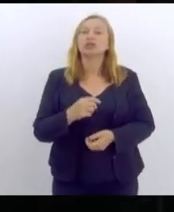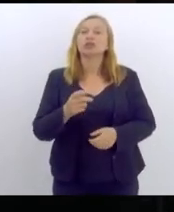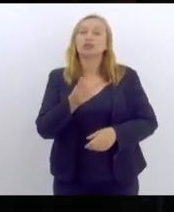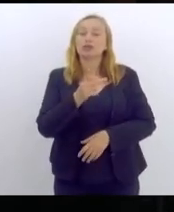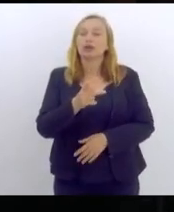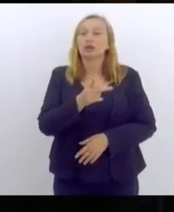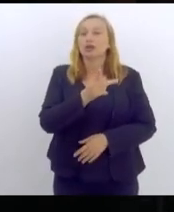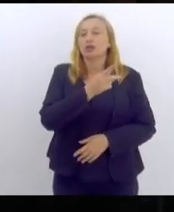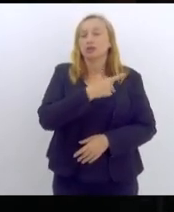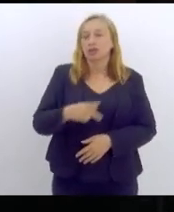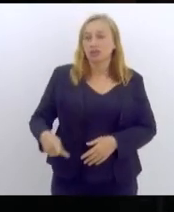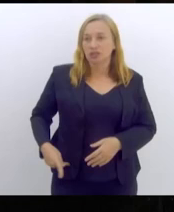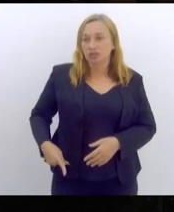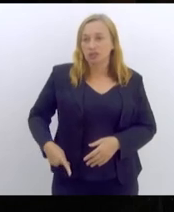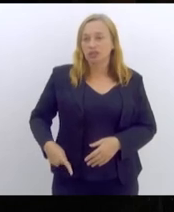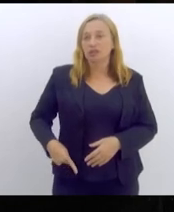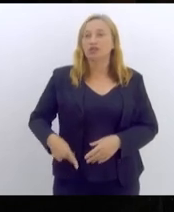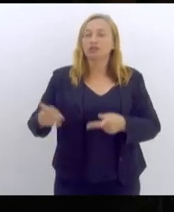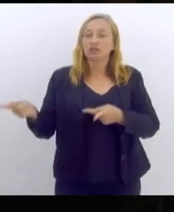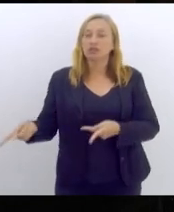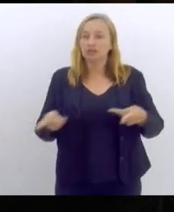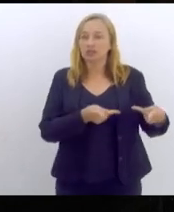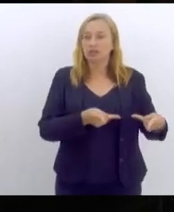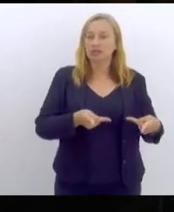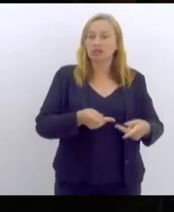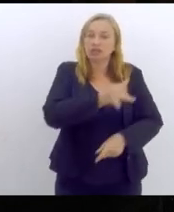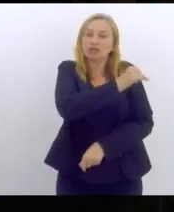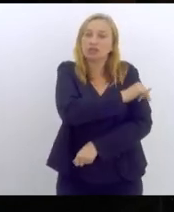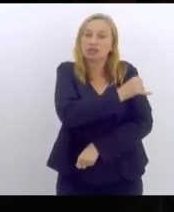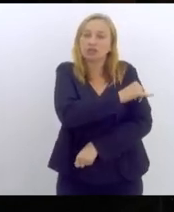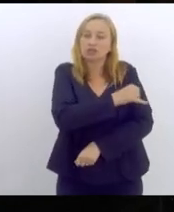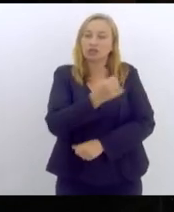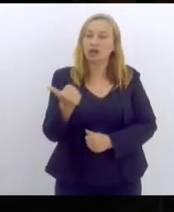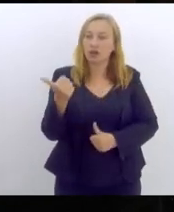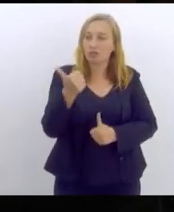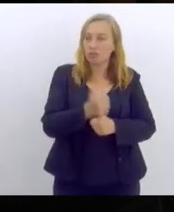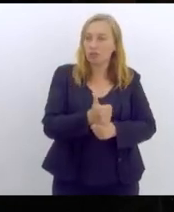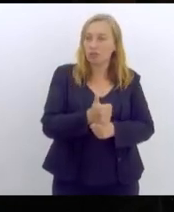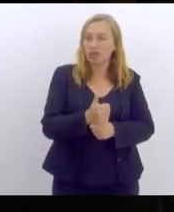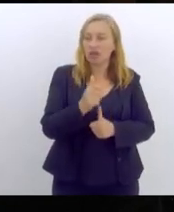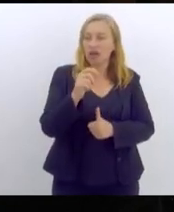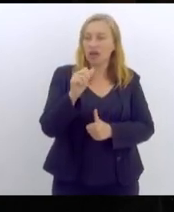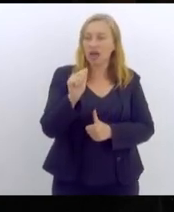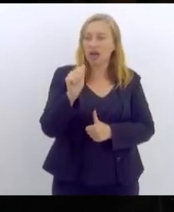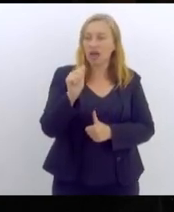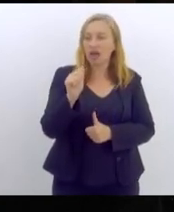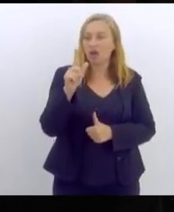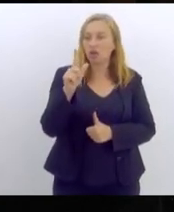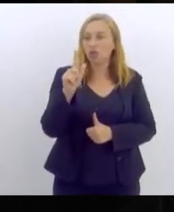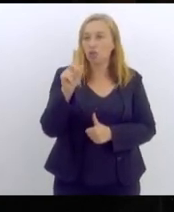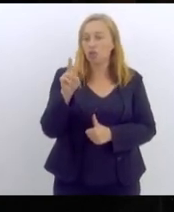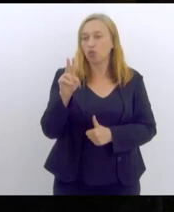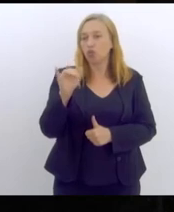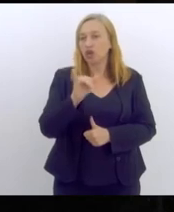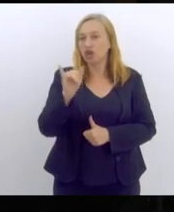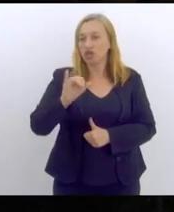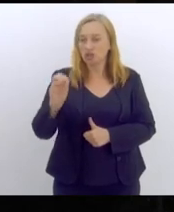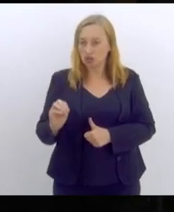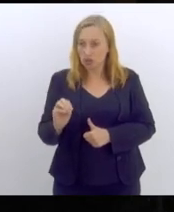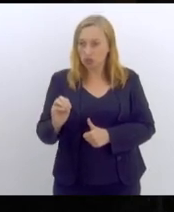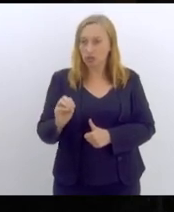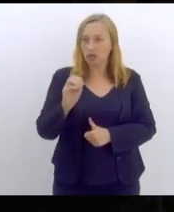esteve visitando a cidade do Rio de Janeiro para acompanhar a posse de Aloysio Mercadante, que então segue à frente